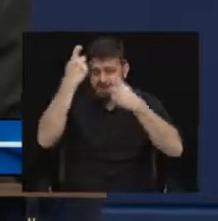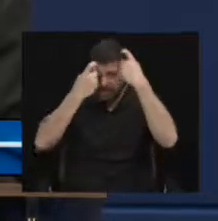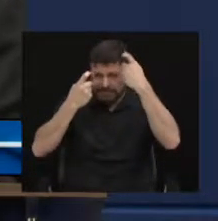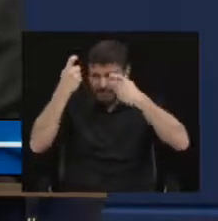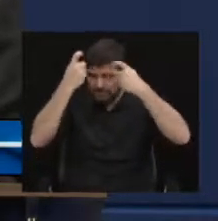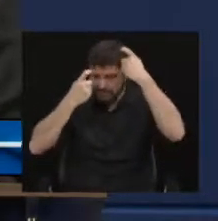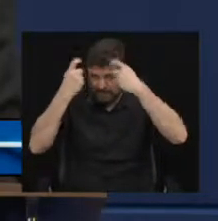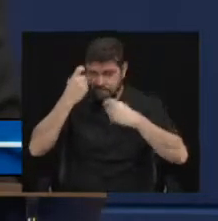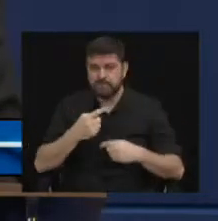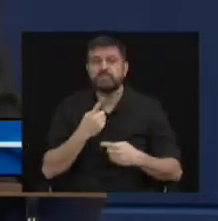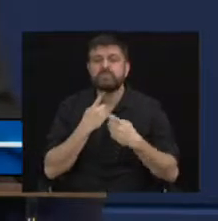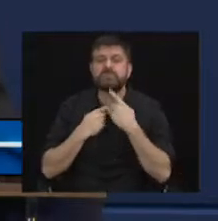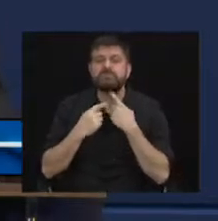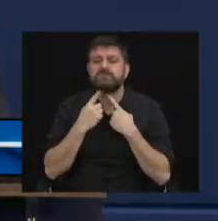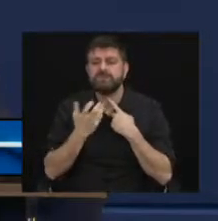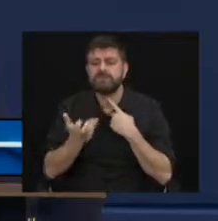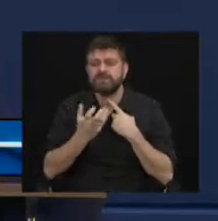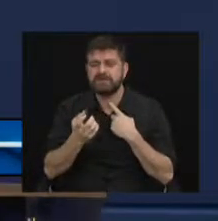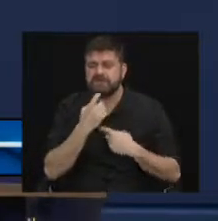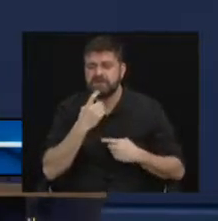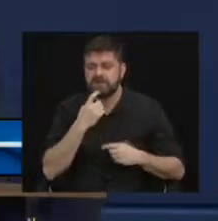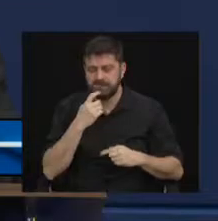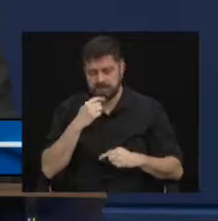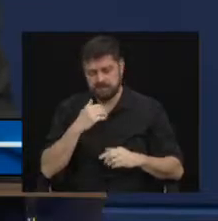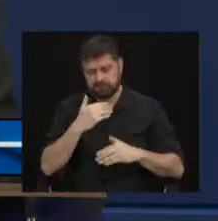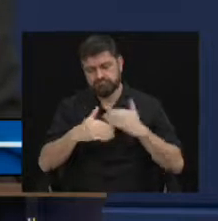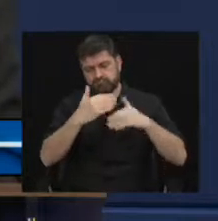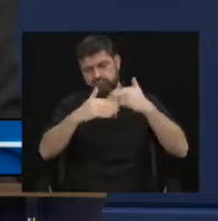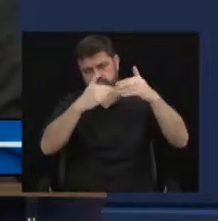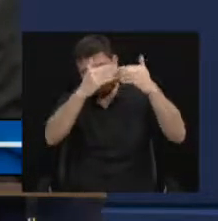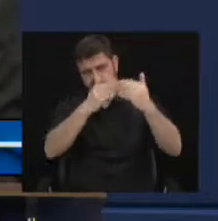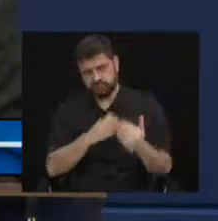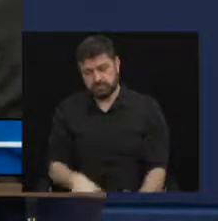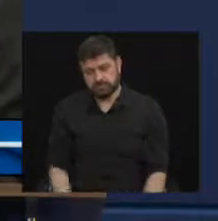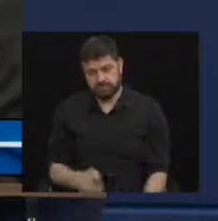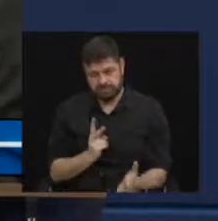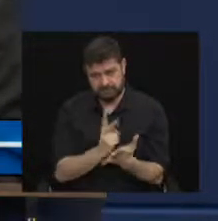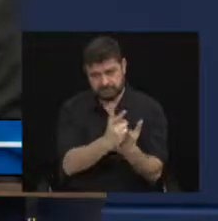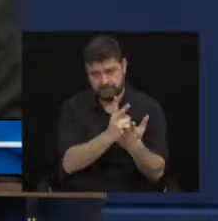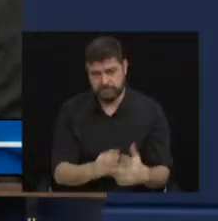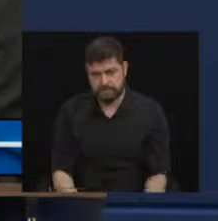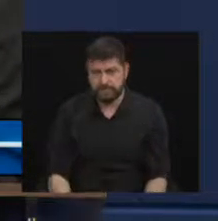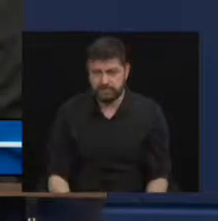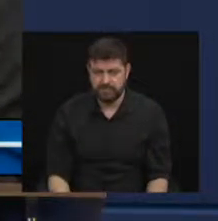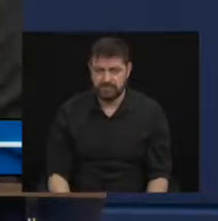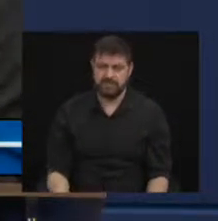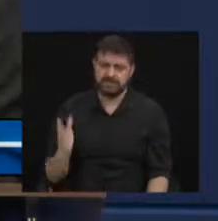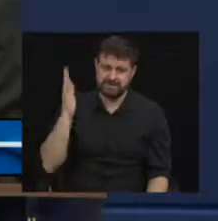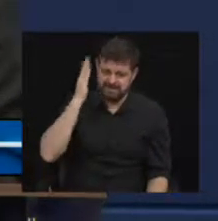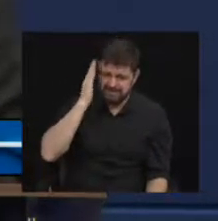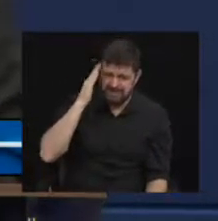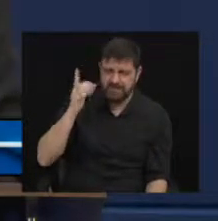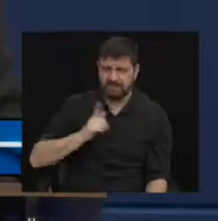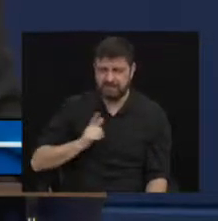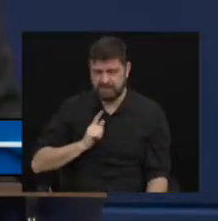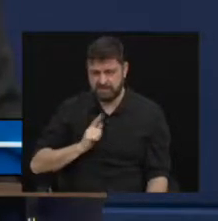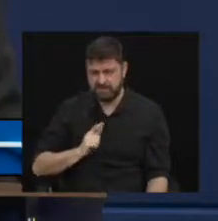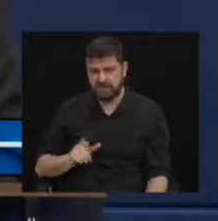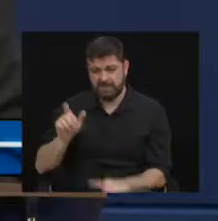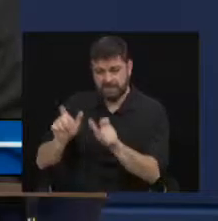também os presidentes de núcleo, os presidentes de bairro, que sempre quer